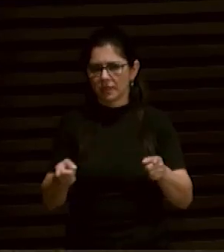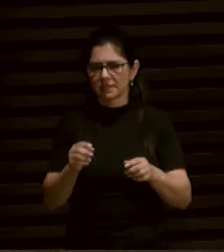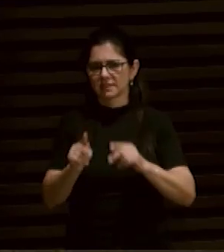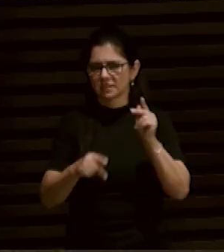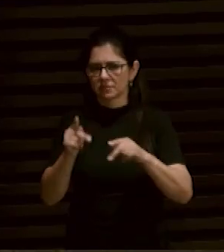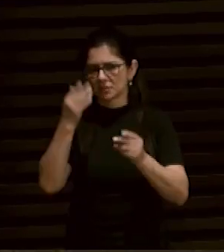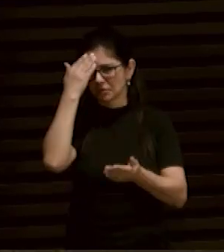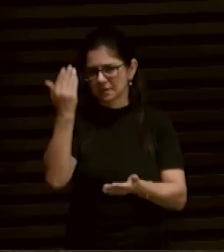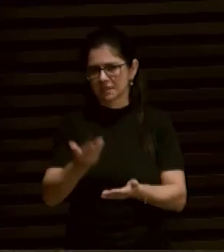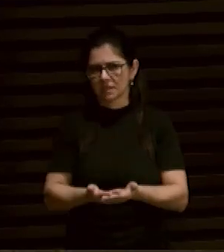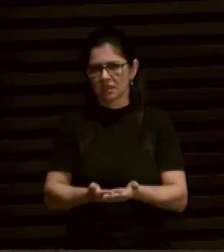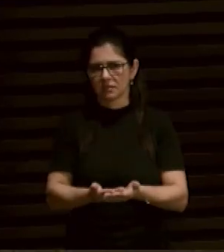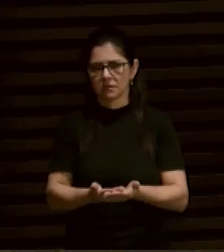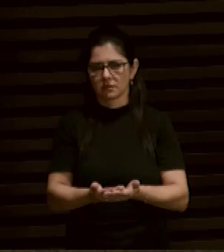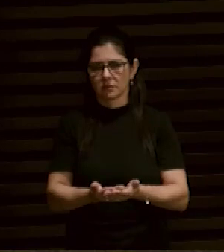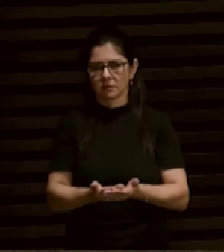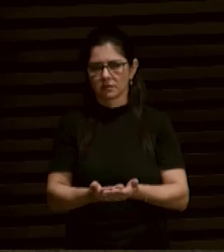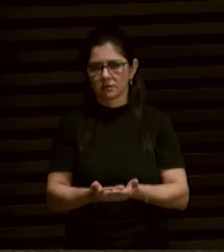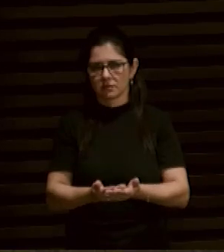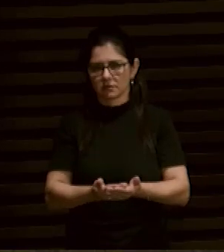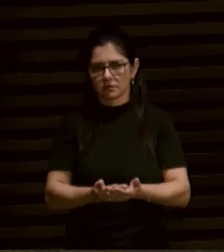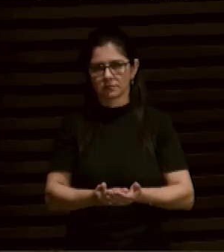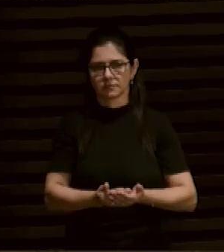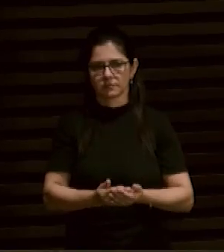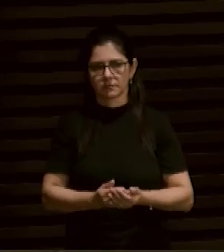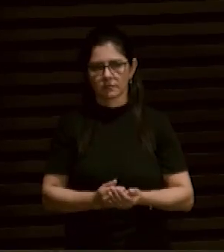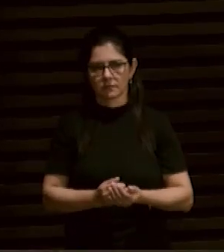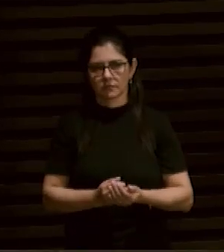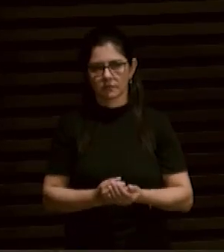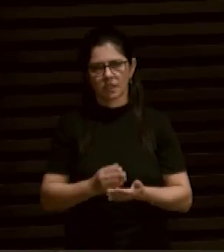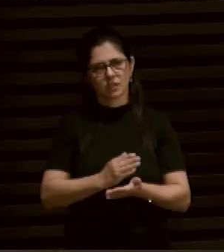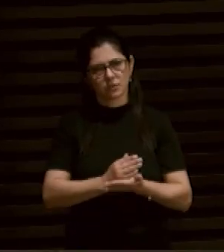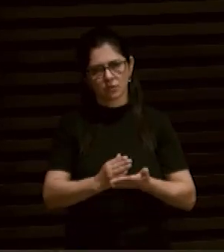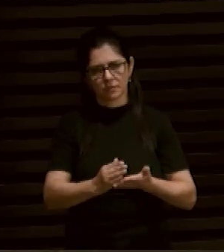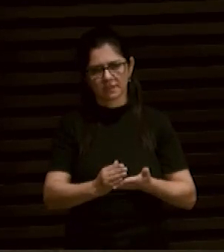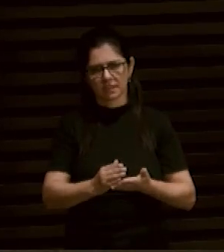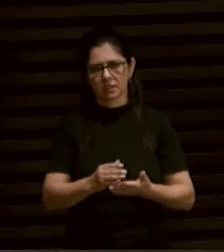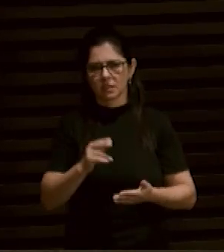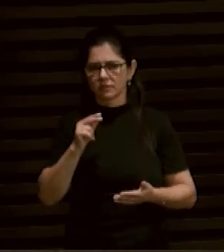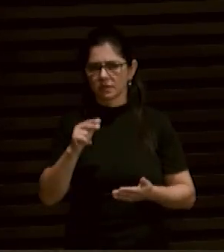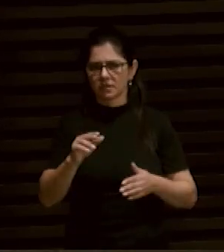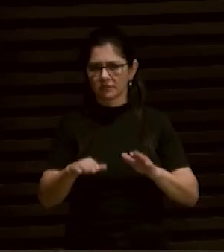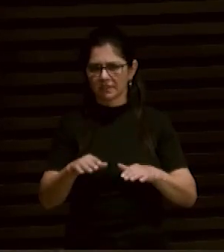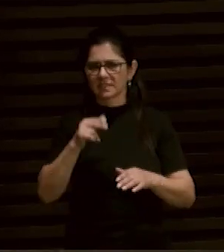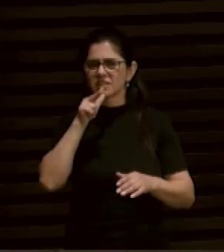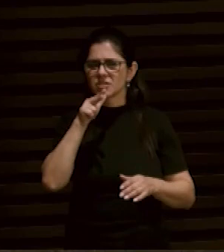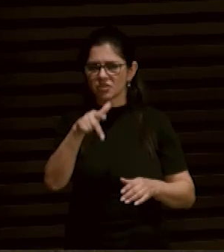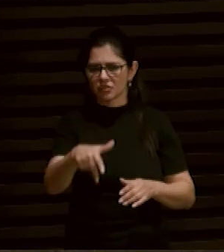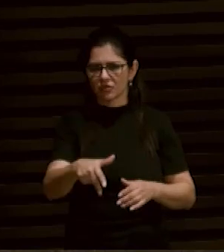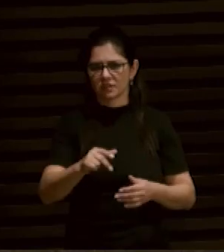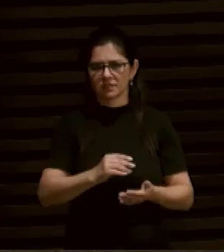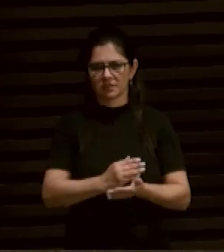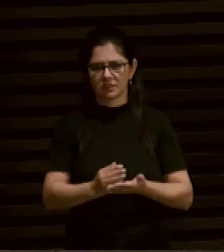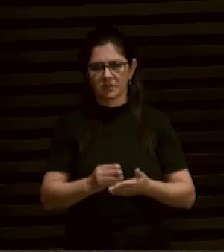eu sei como que talvez a gente pode ser pragmático nessa parte e começar a analisar Jonas para poder perceber o que a gente pode extrair para